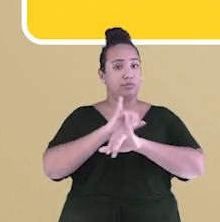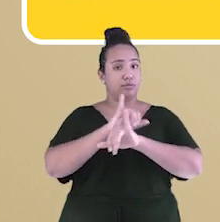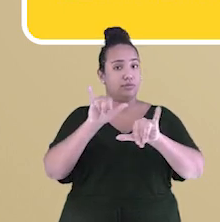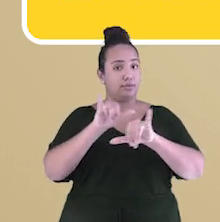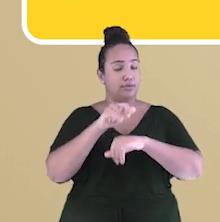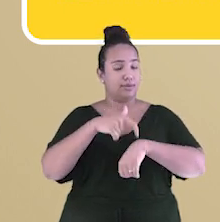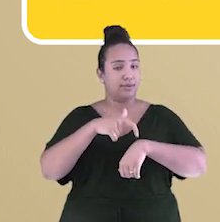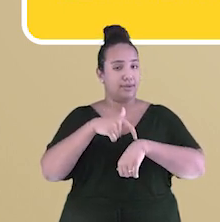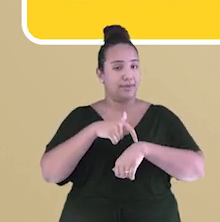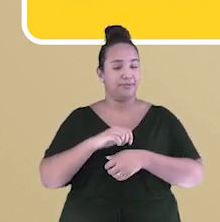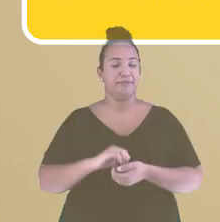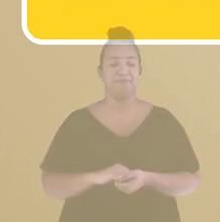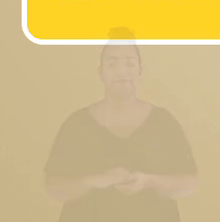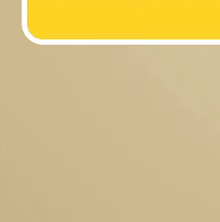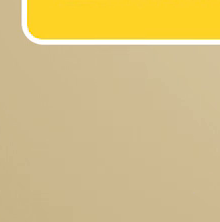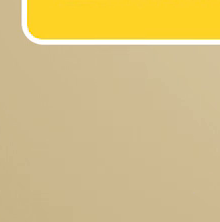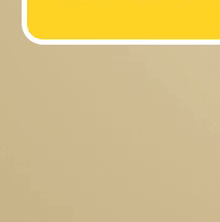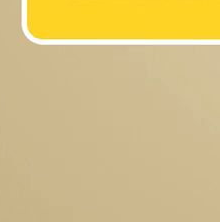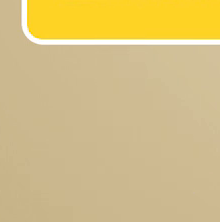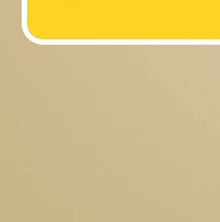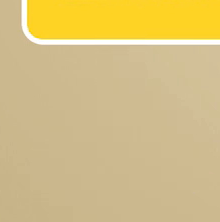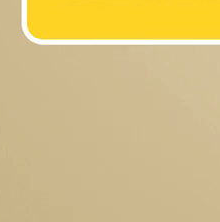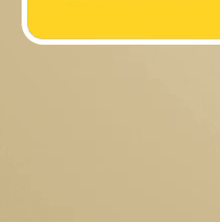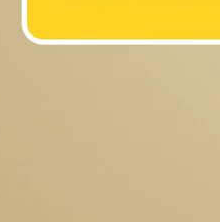frango? Tempo para vocês.